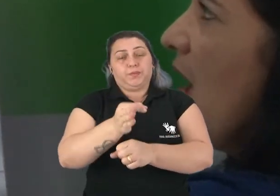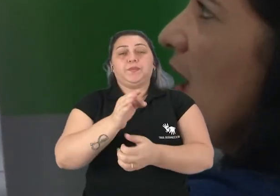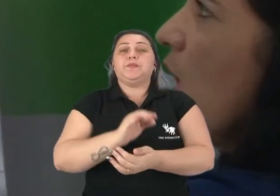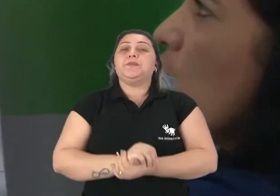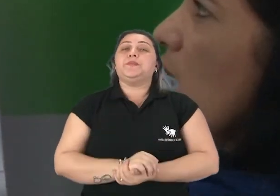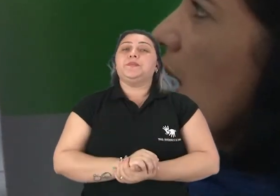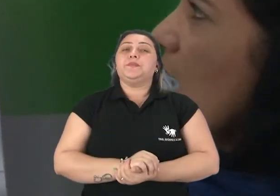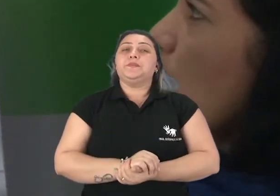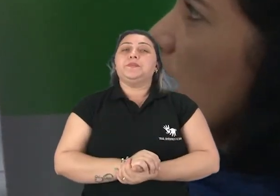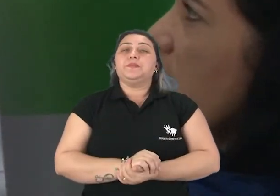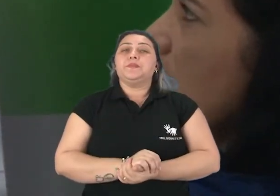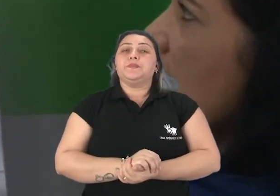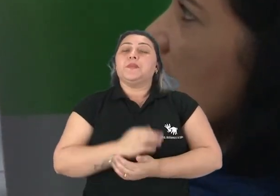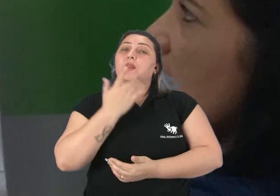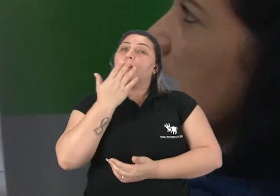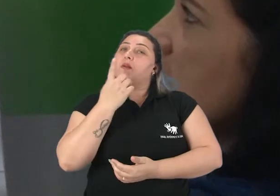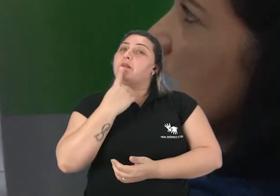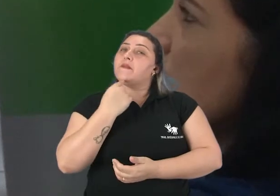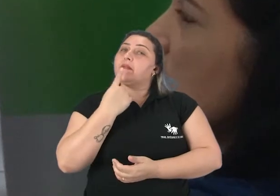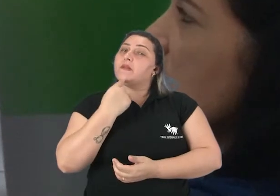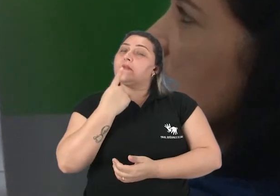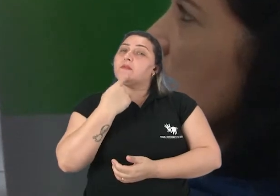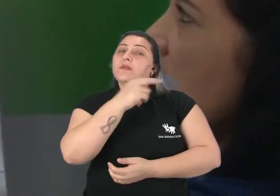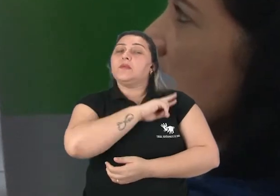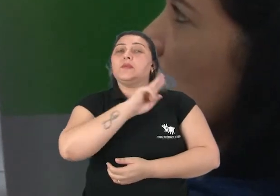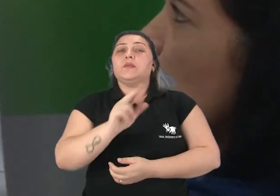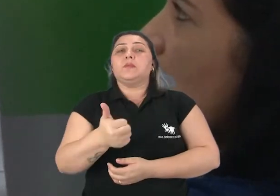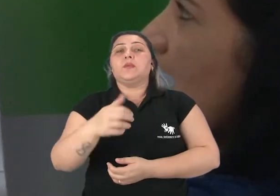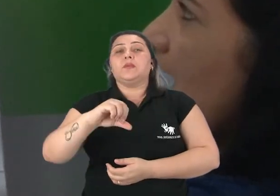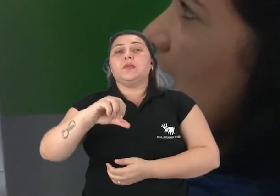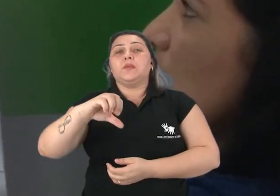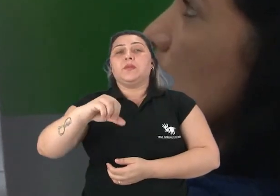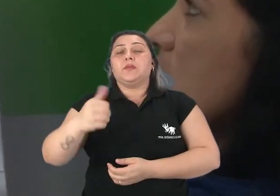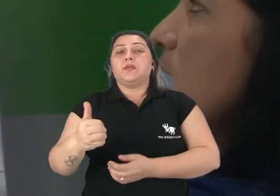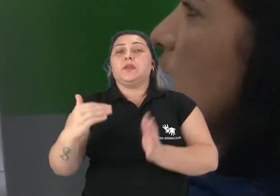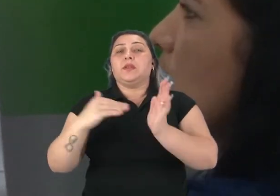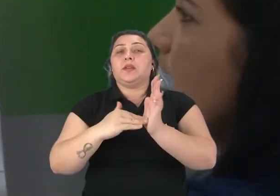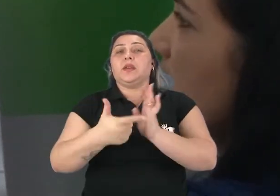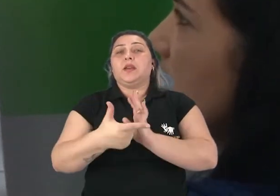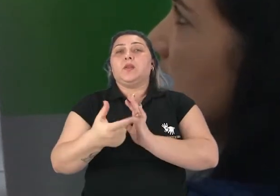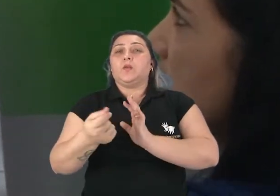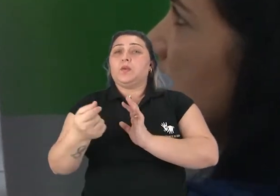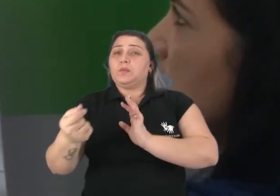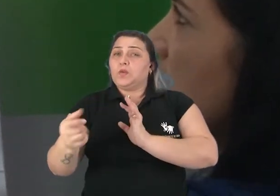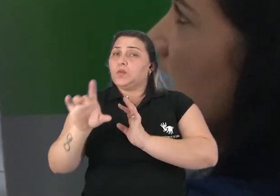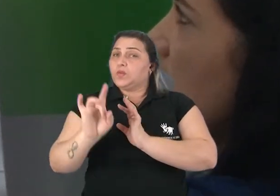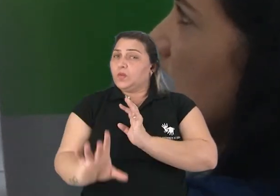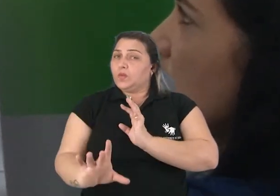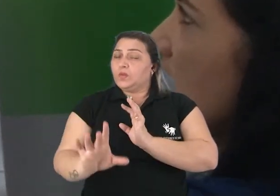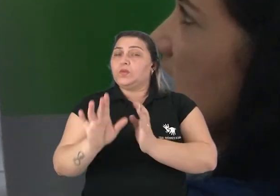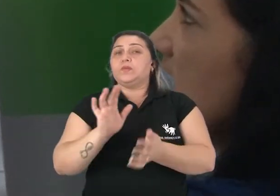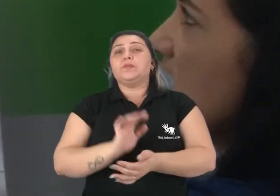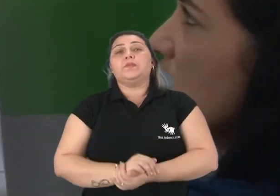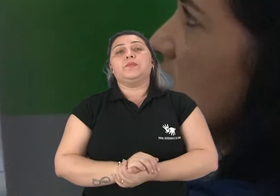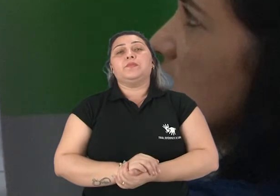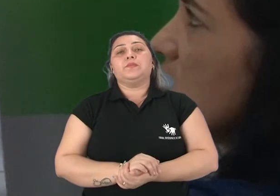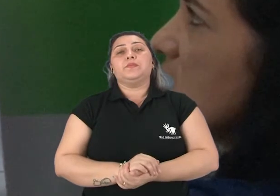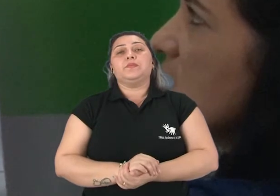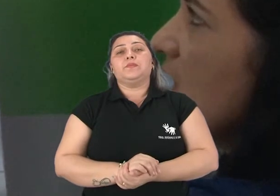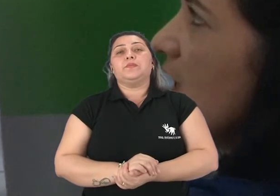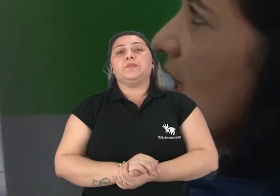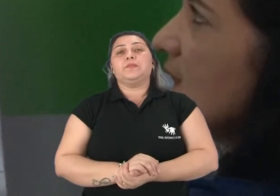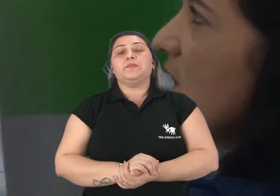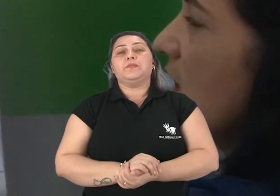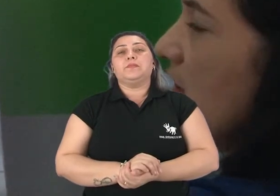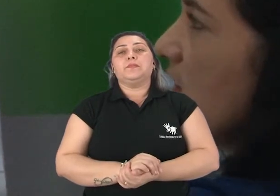tá? A cor vermelha representa de 1991 a 2000 apenas. Não chega nem a ser 2